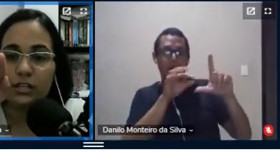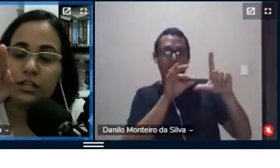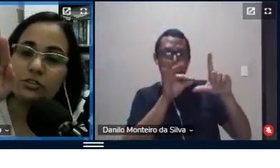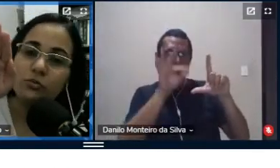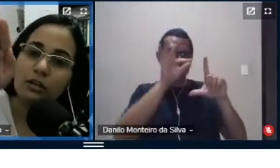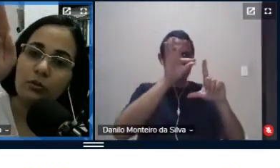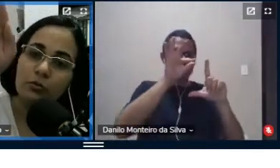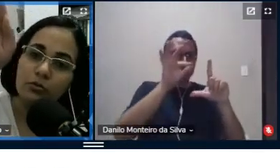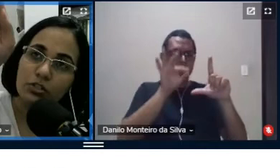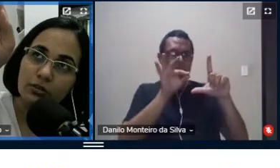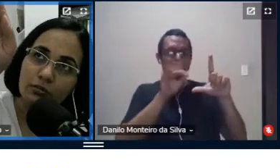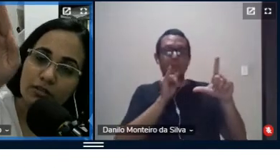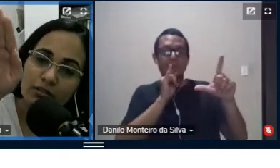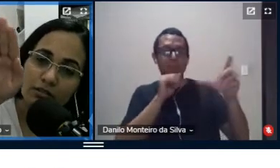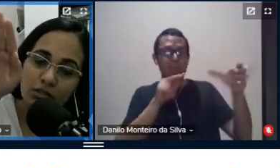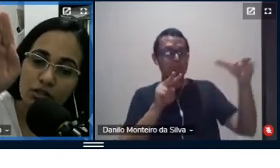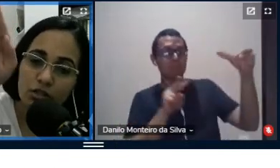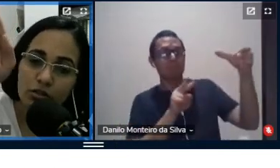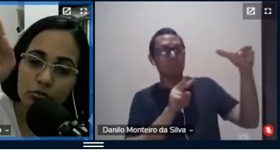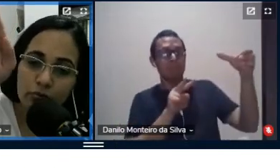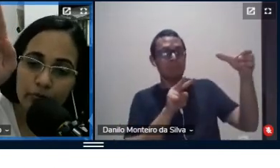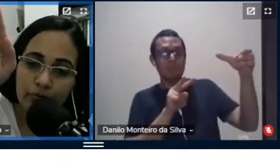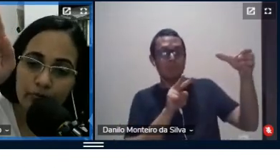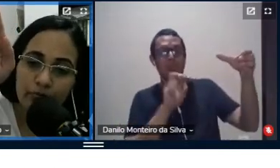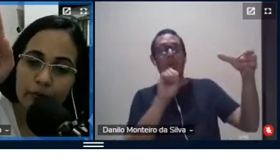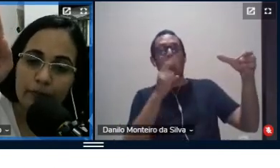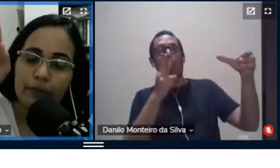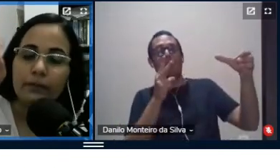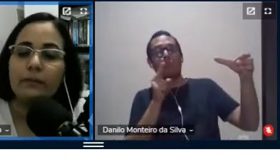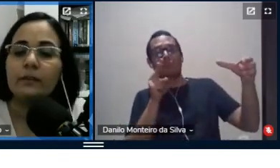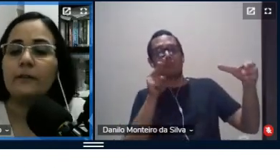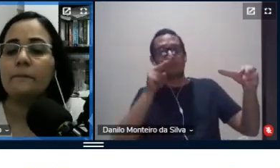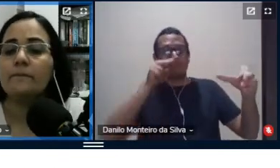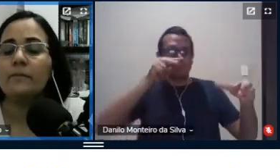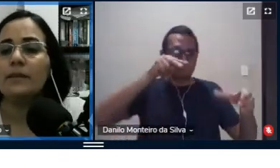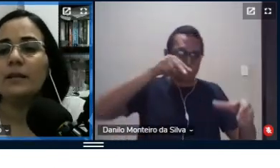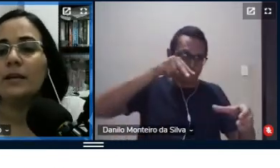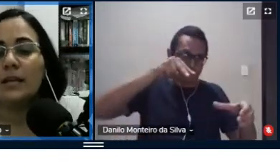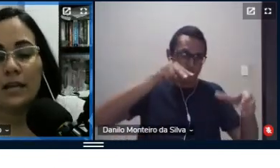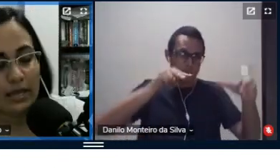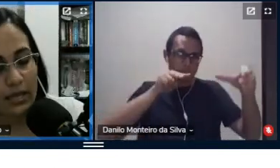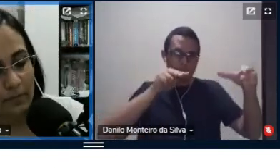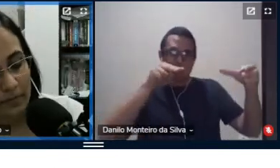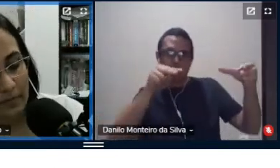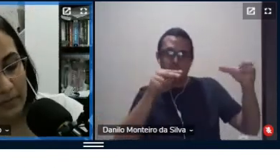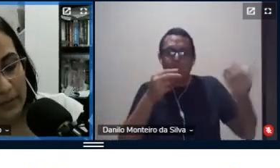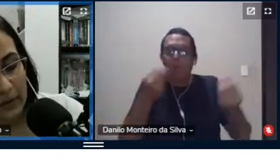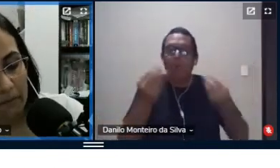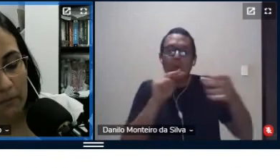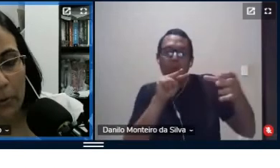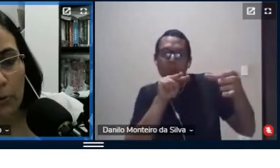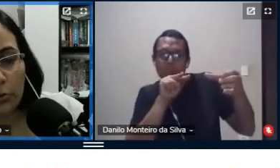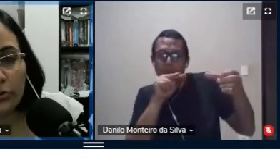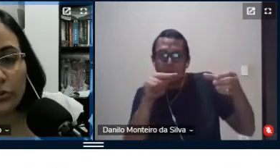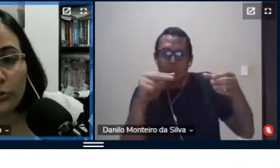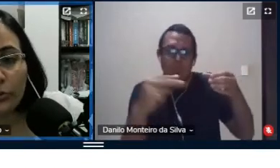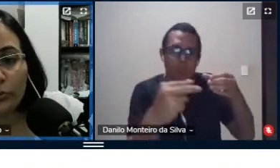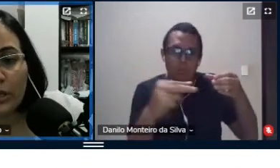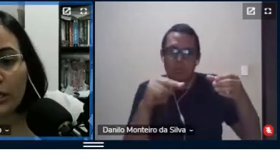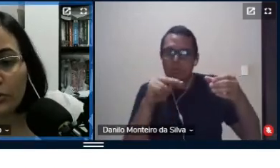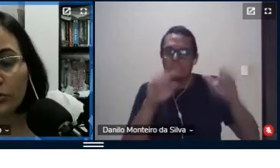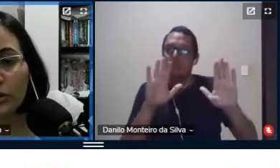ser diferente de eu olhar o objeto nesse sentido, tá? E